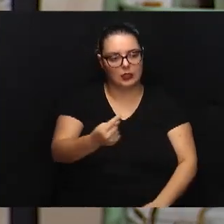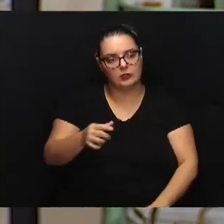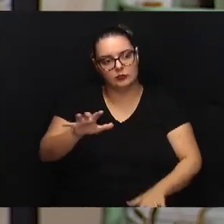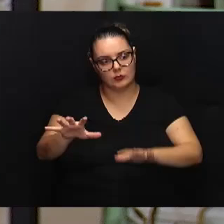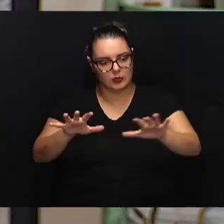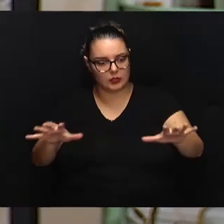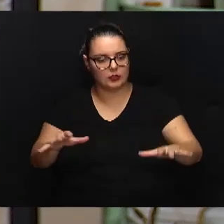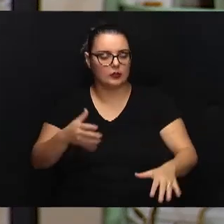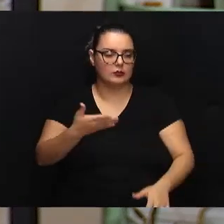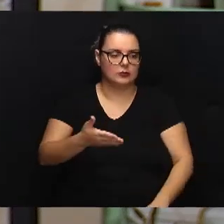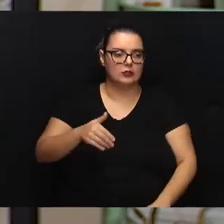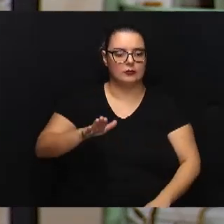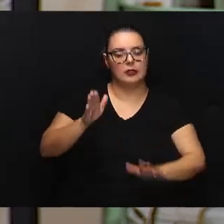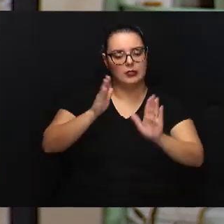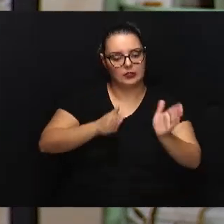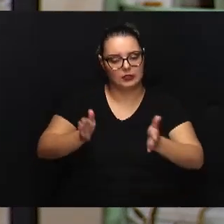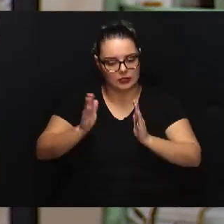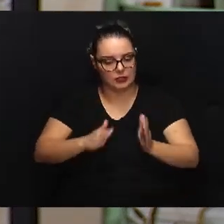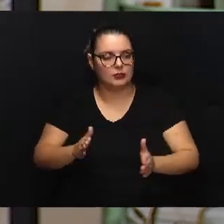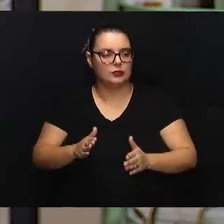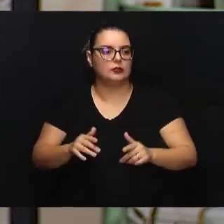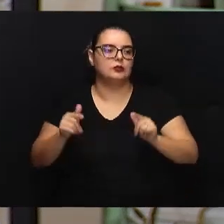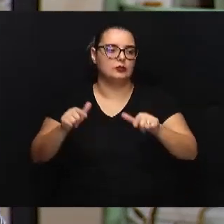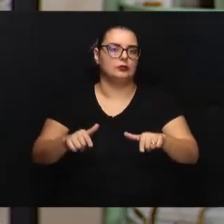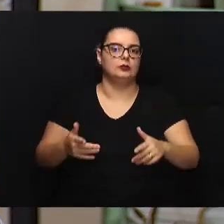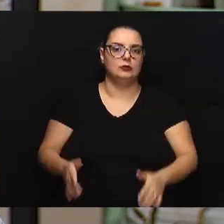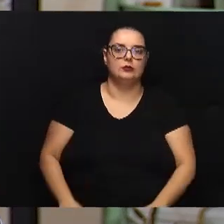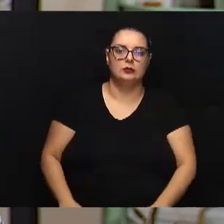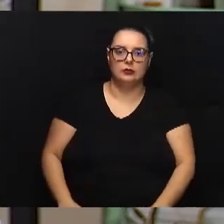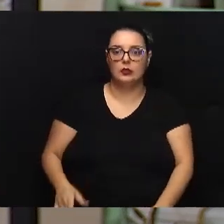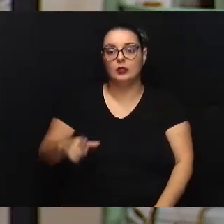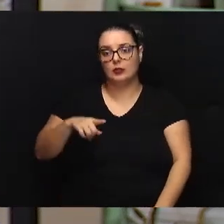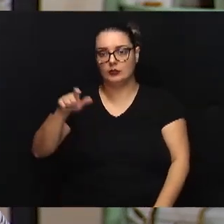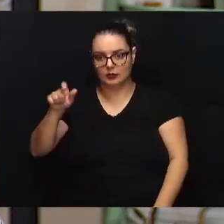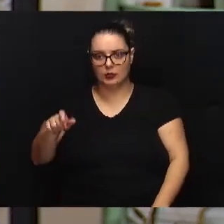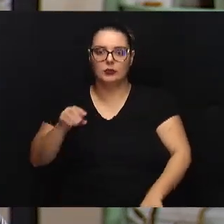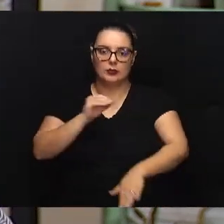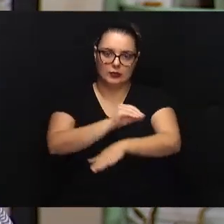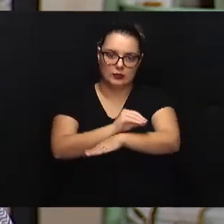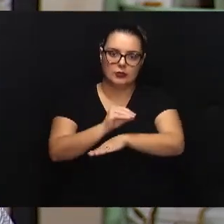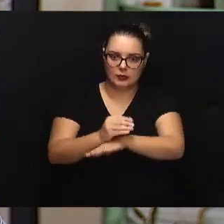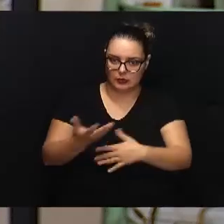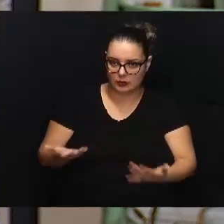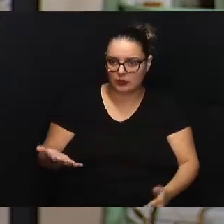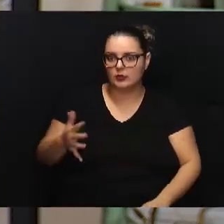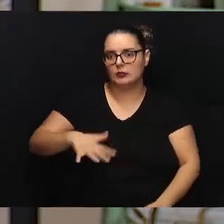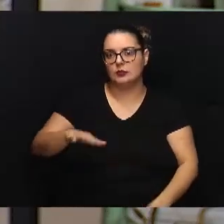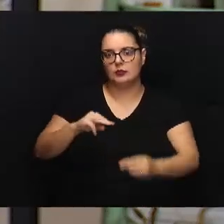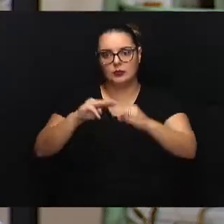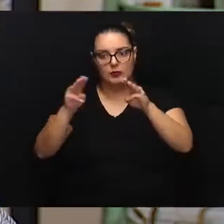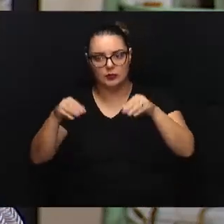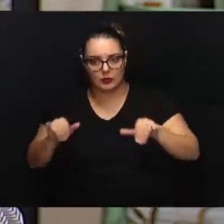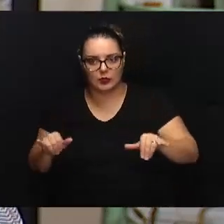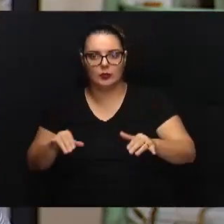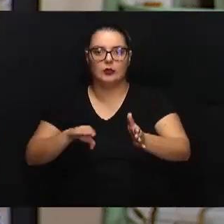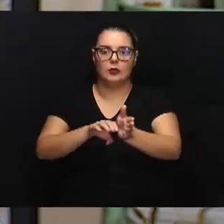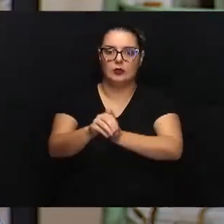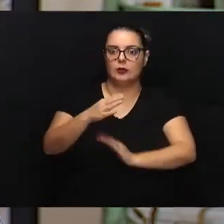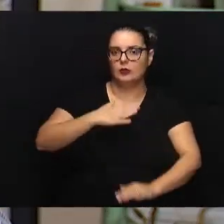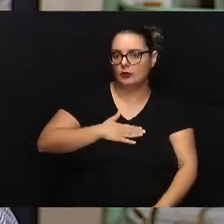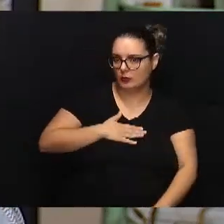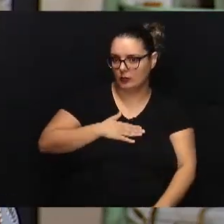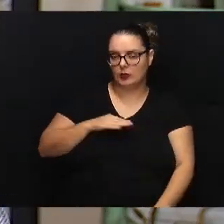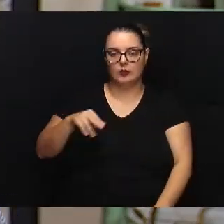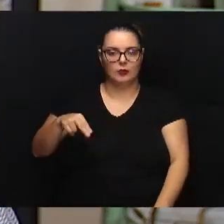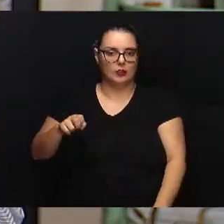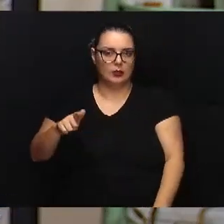na produção e no espaço físico? Eu tenho uma pessoa que cuida dessa parte do marketing, do Google Meu Negócio. Apenas